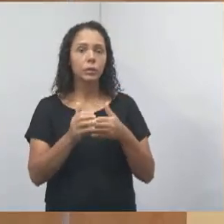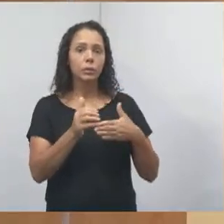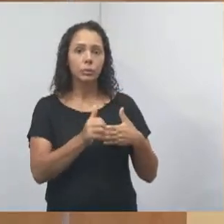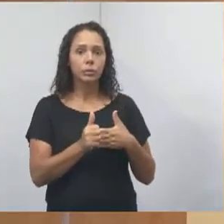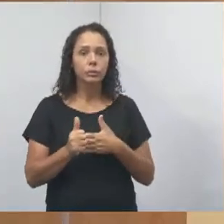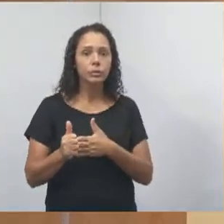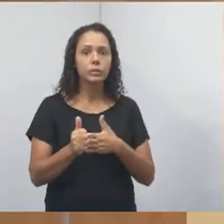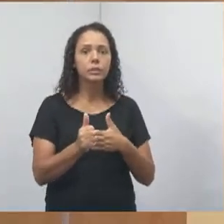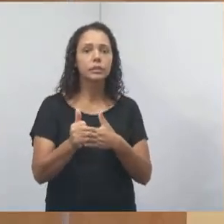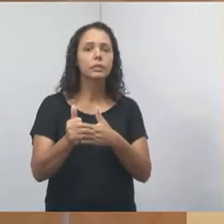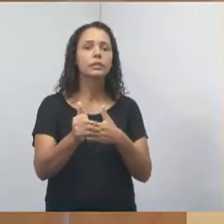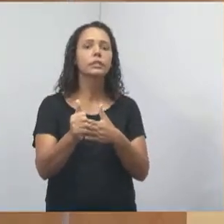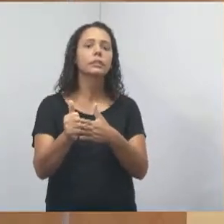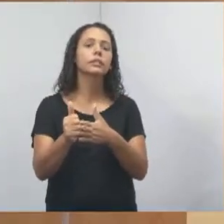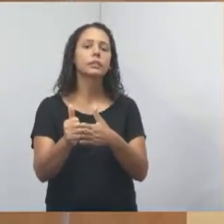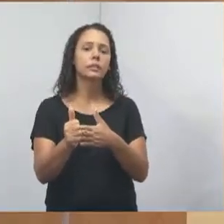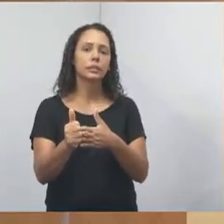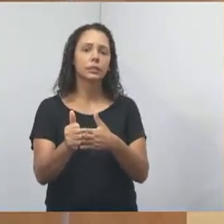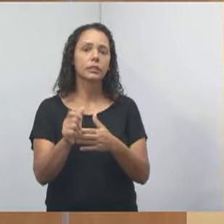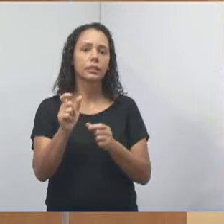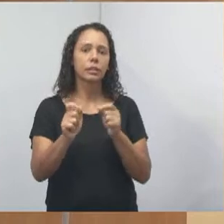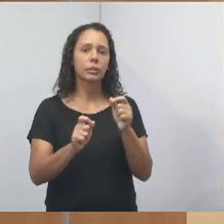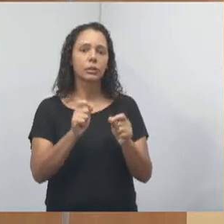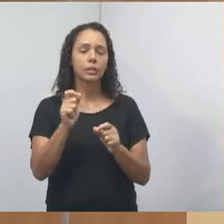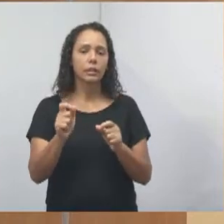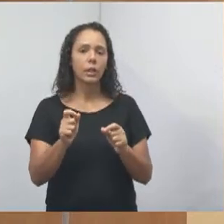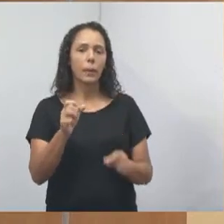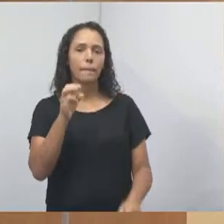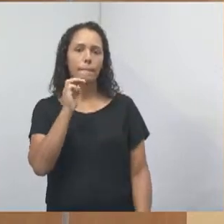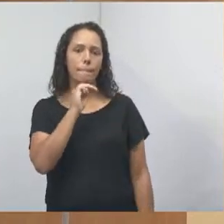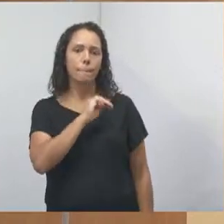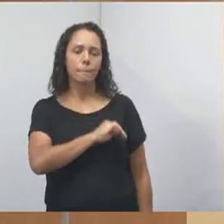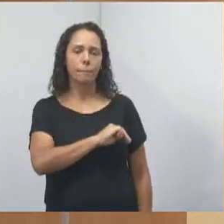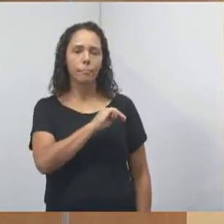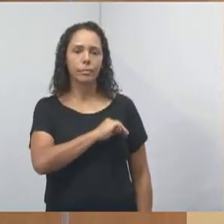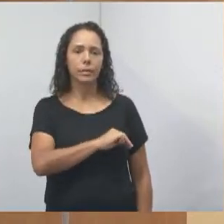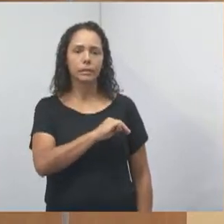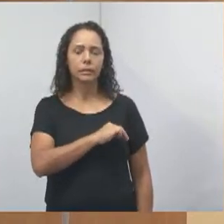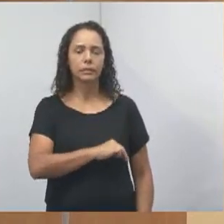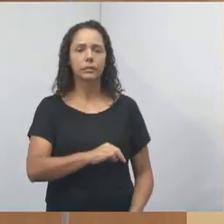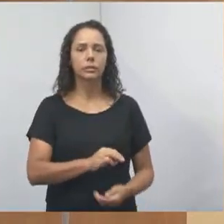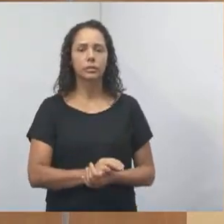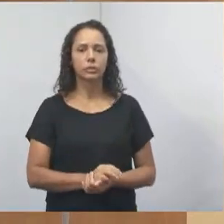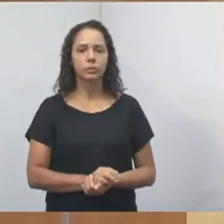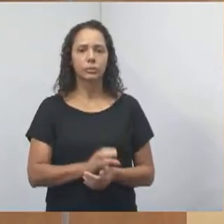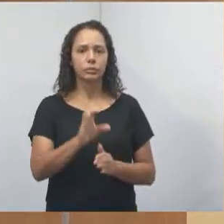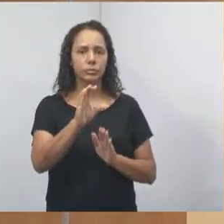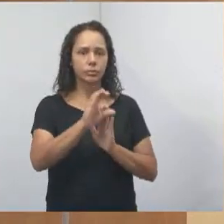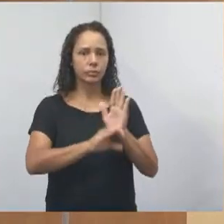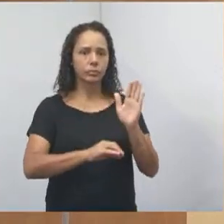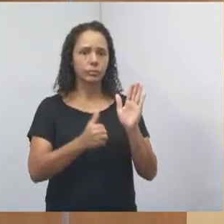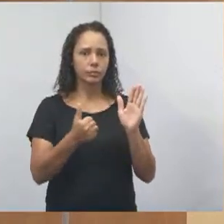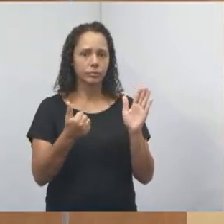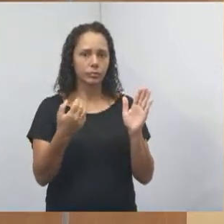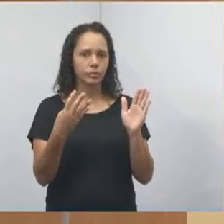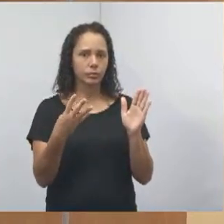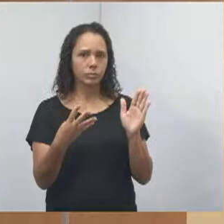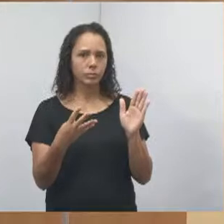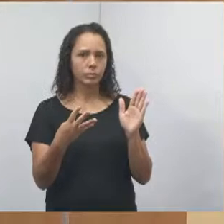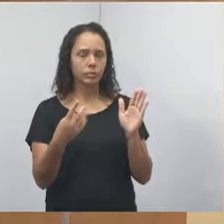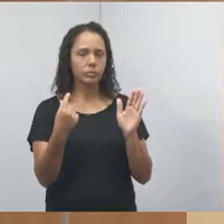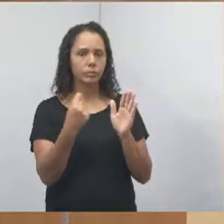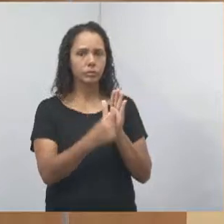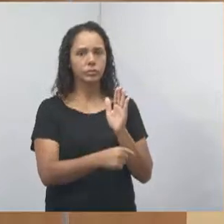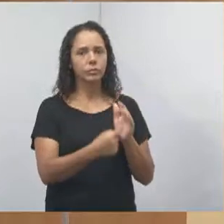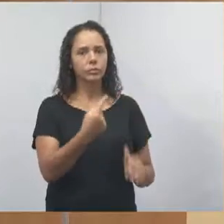ilumina toda a realidade da ação eclesial é o texto de Mateus, Evangelho de Mateus, capítulo 14, versos de